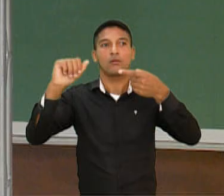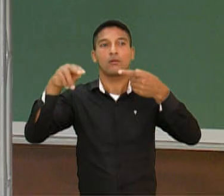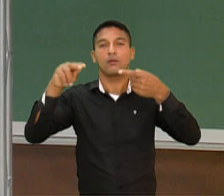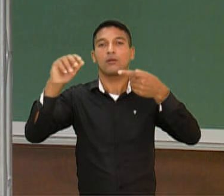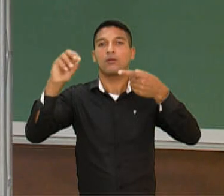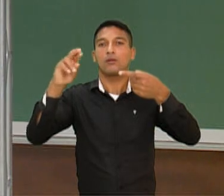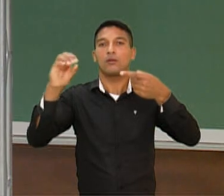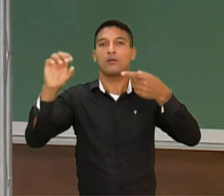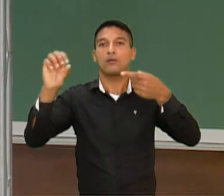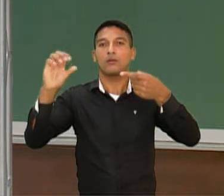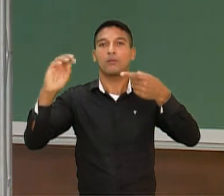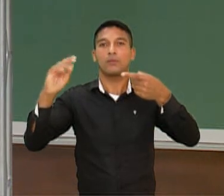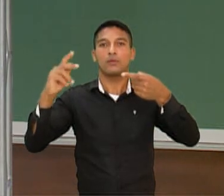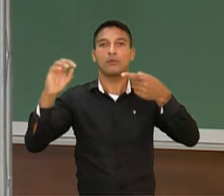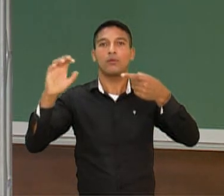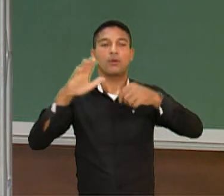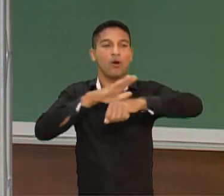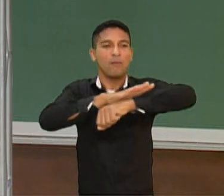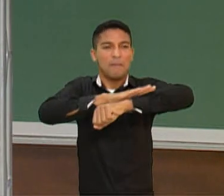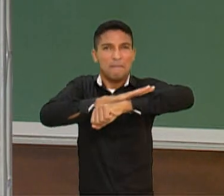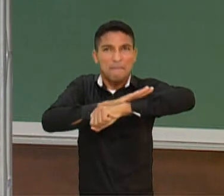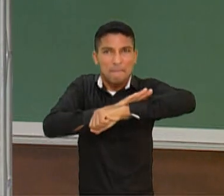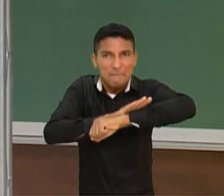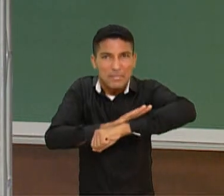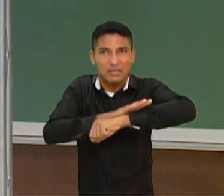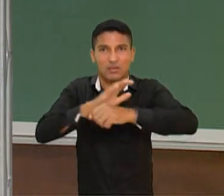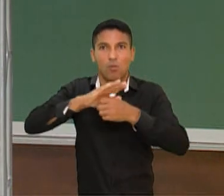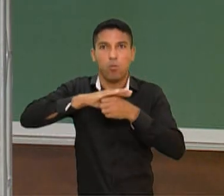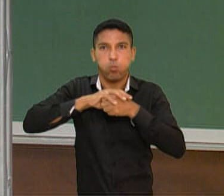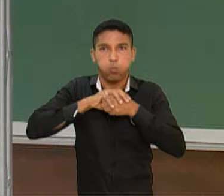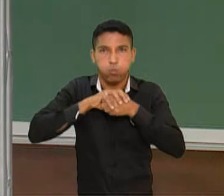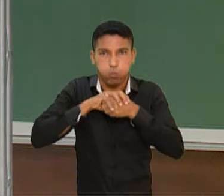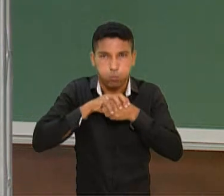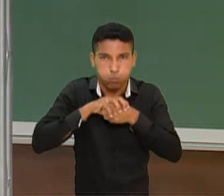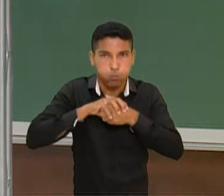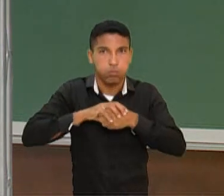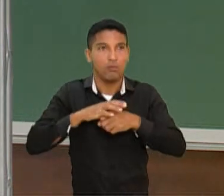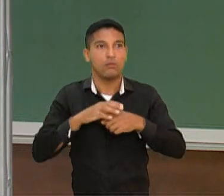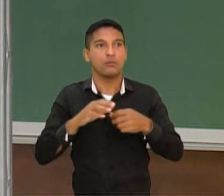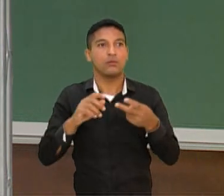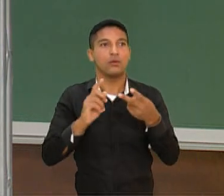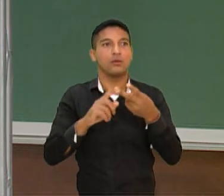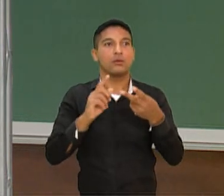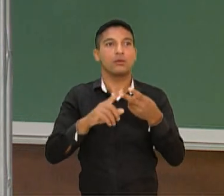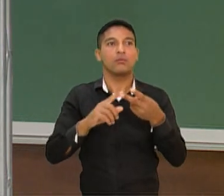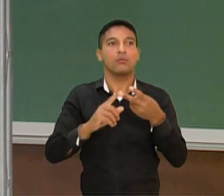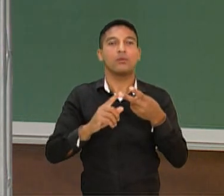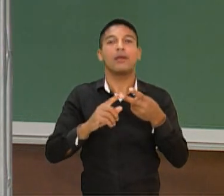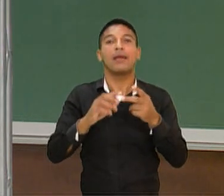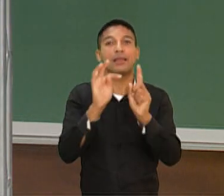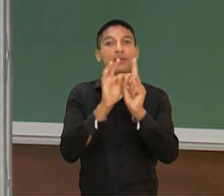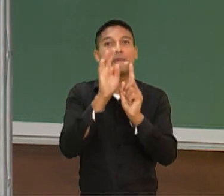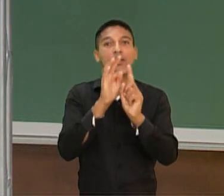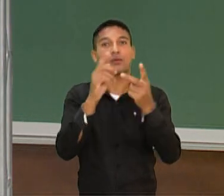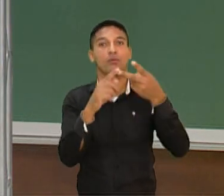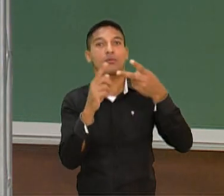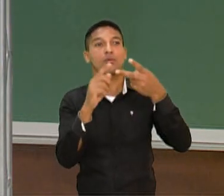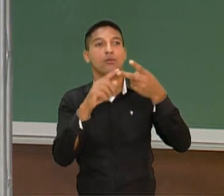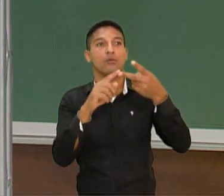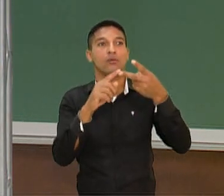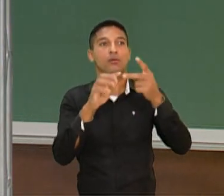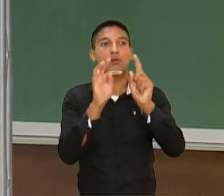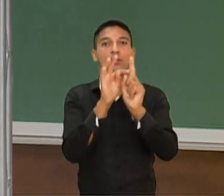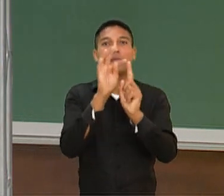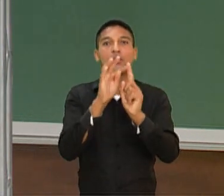de pressão, por exemplo. Tá? Termorreceptores, receptores de temperatura. Quimiorreceptores, receptores